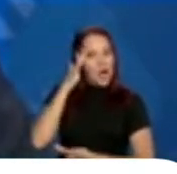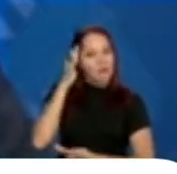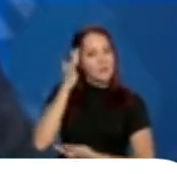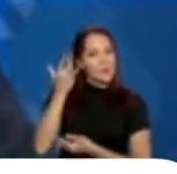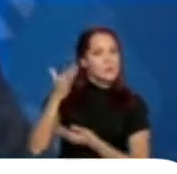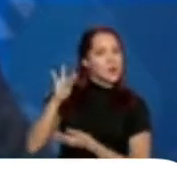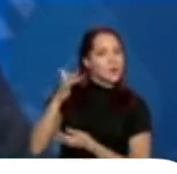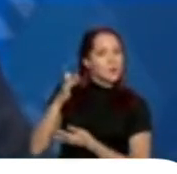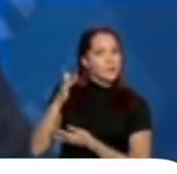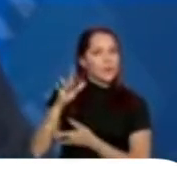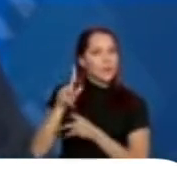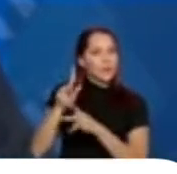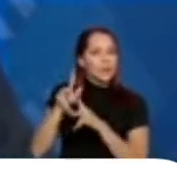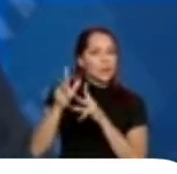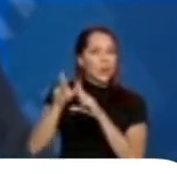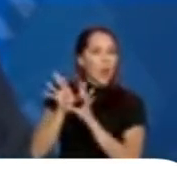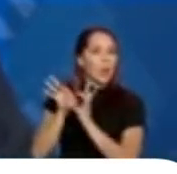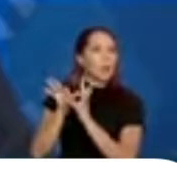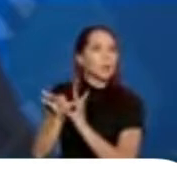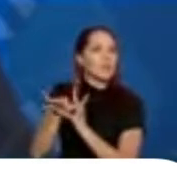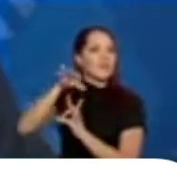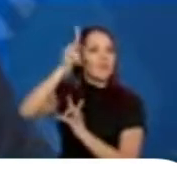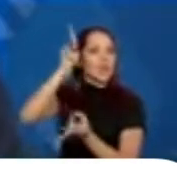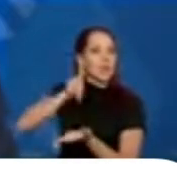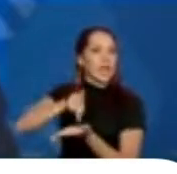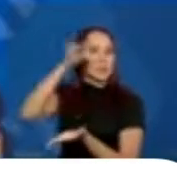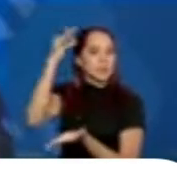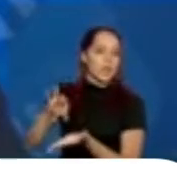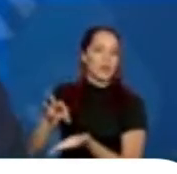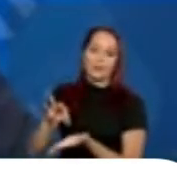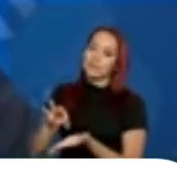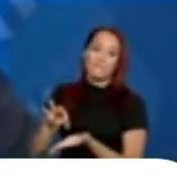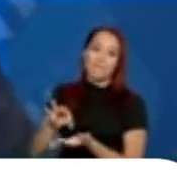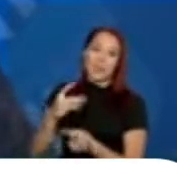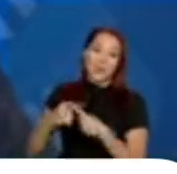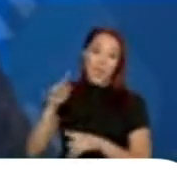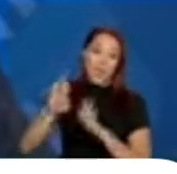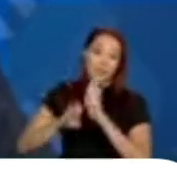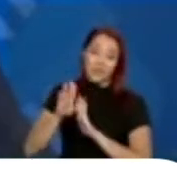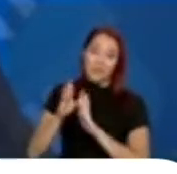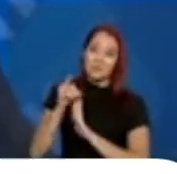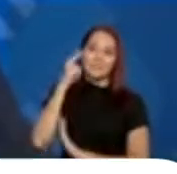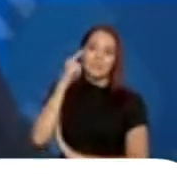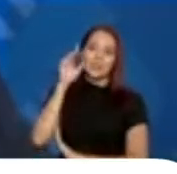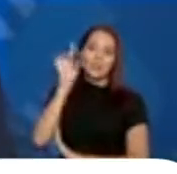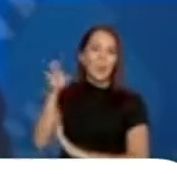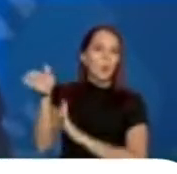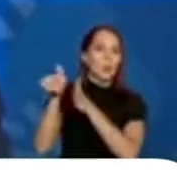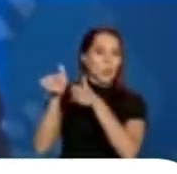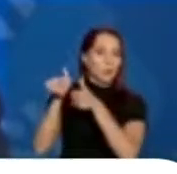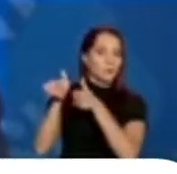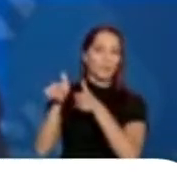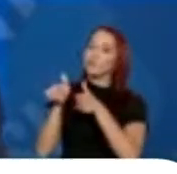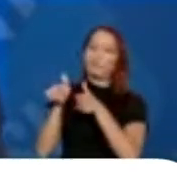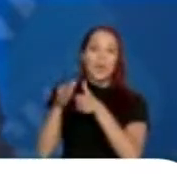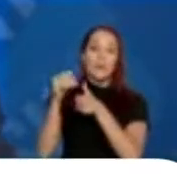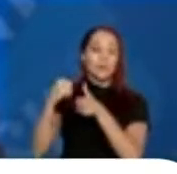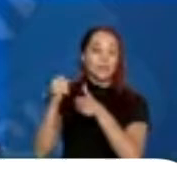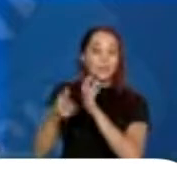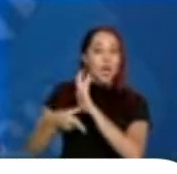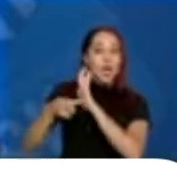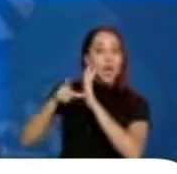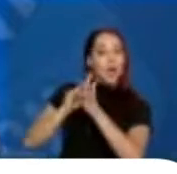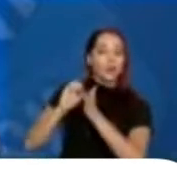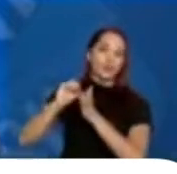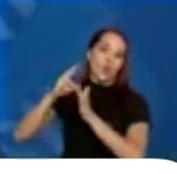apegue a um número como se ele fosse uma verdade absoluta, até porque você não acaba se programando só como se fosse aquele tempo, e você tem que estar preparado para antes